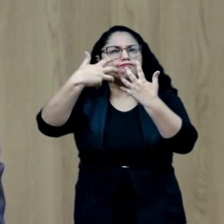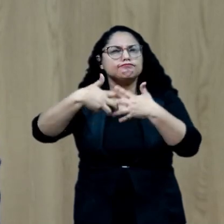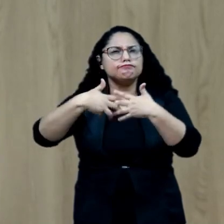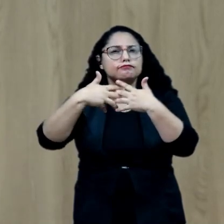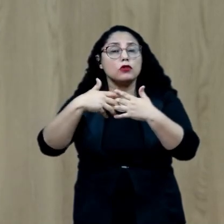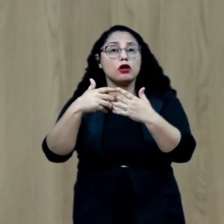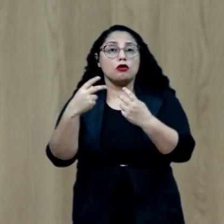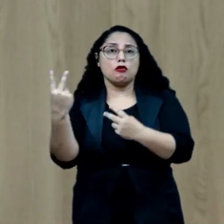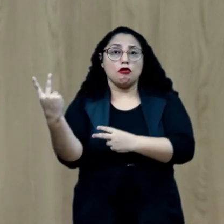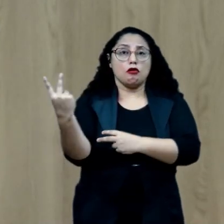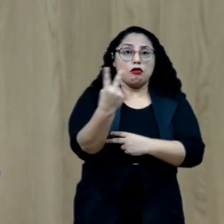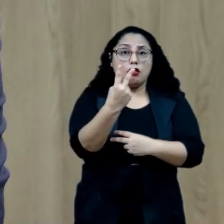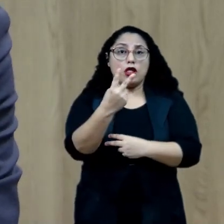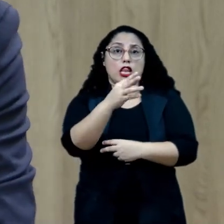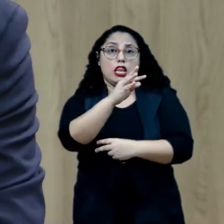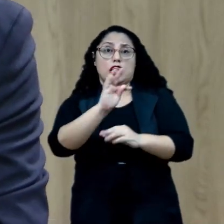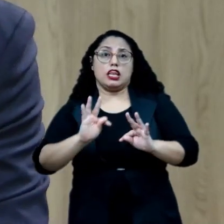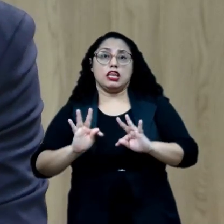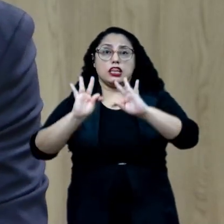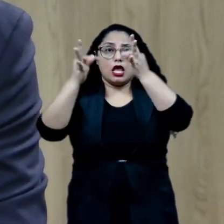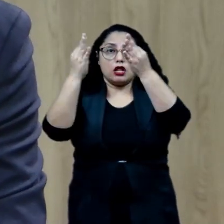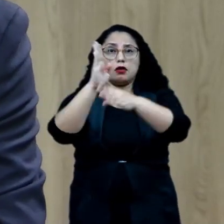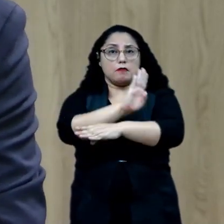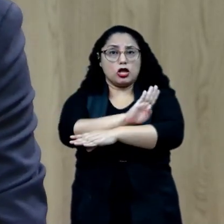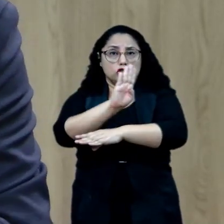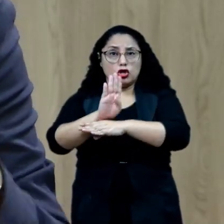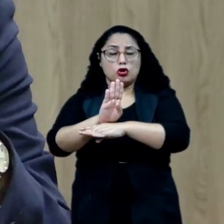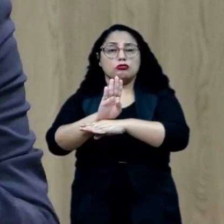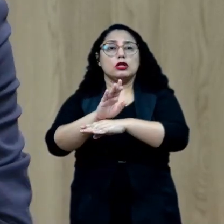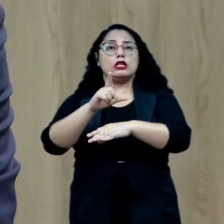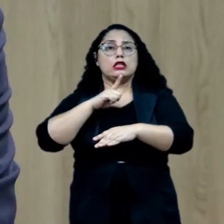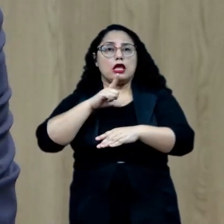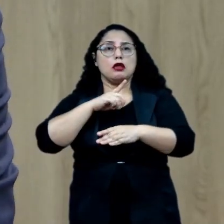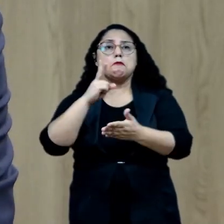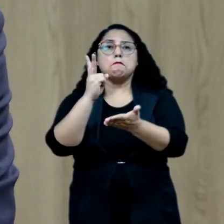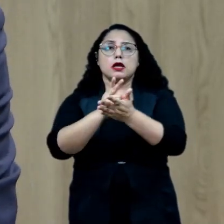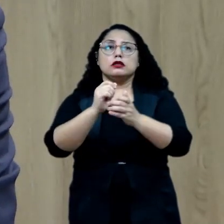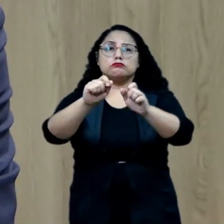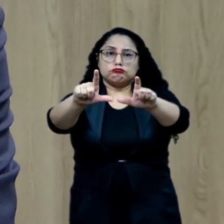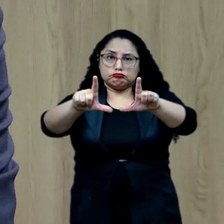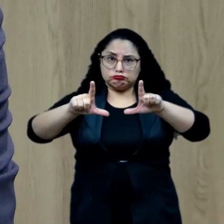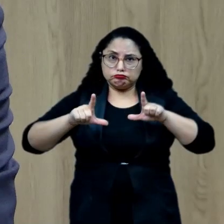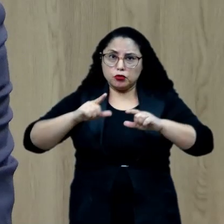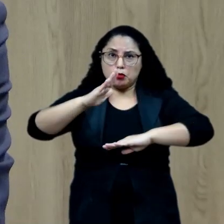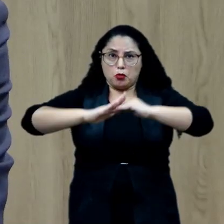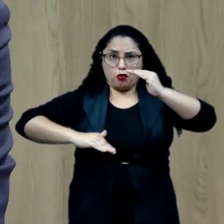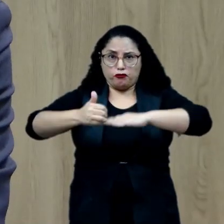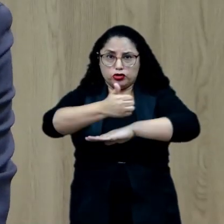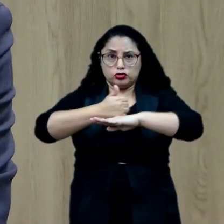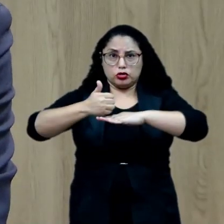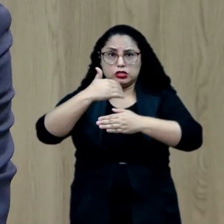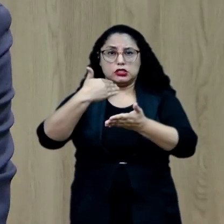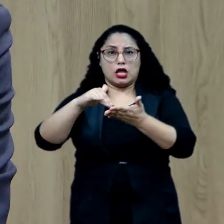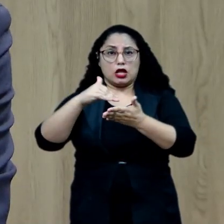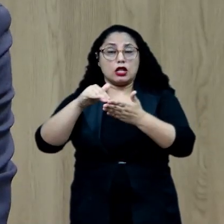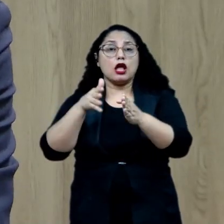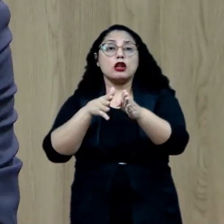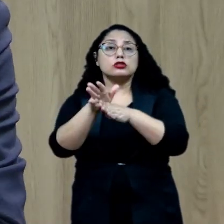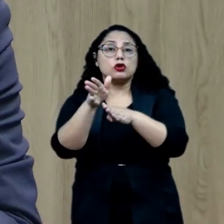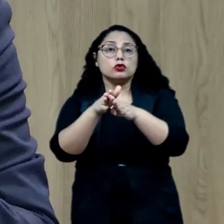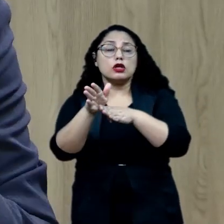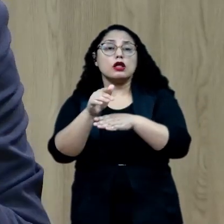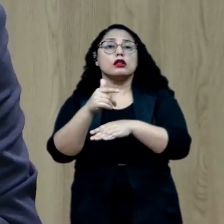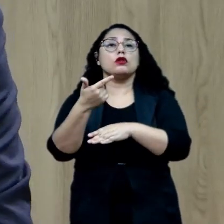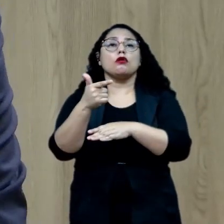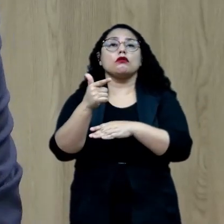que ambos, tecnólogo quanto bacharelado, emitem o mesmo registro profissional, que é de secretário executivo. Então,